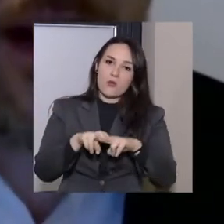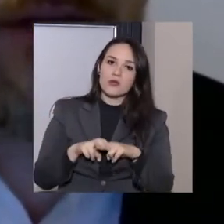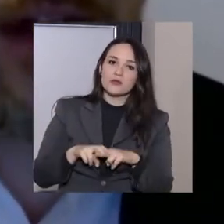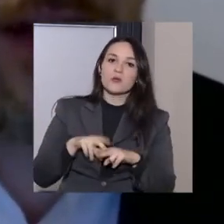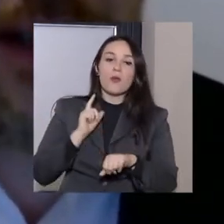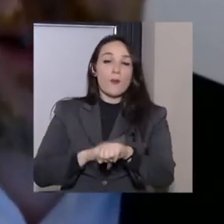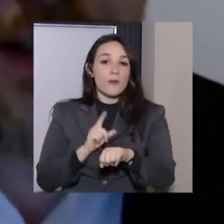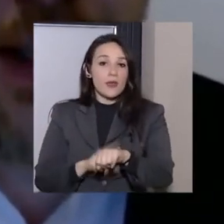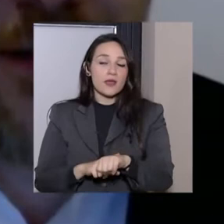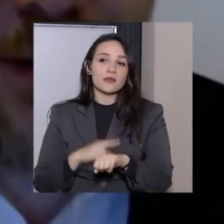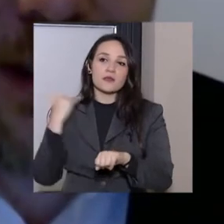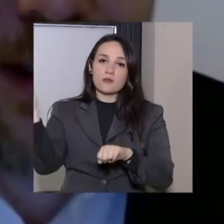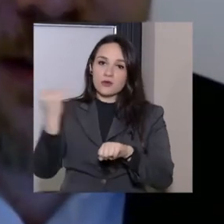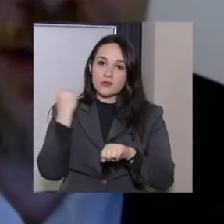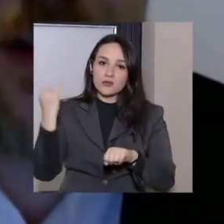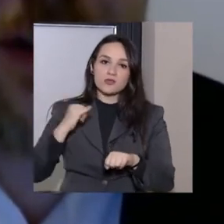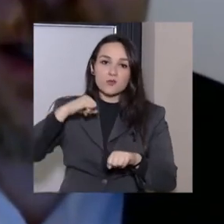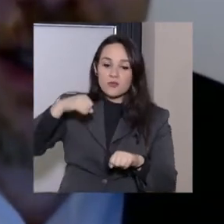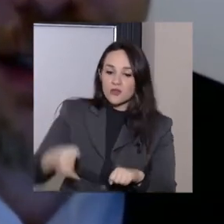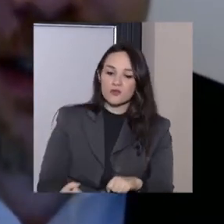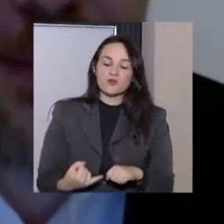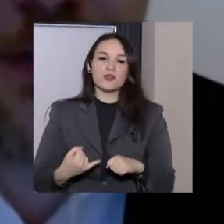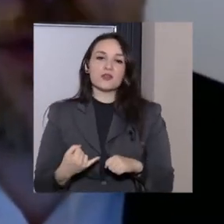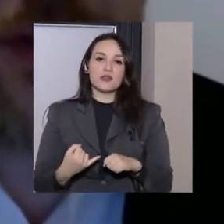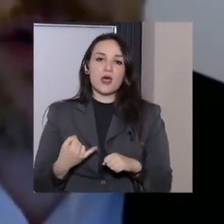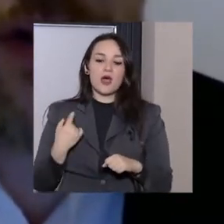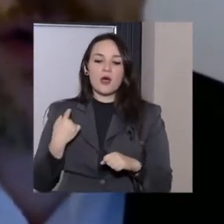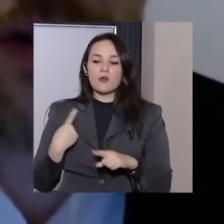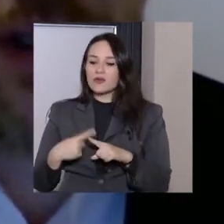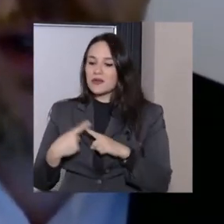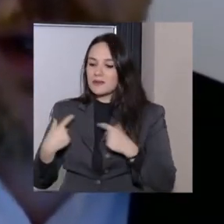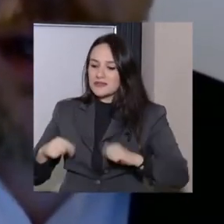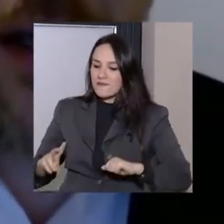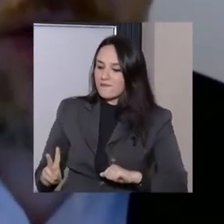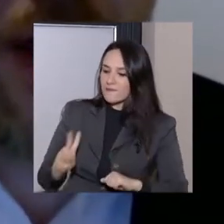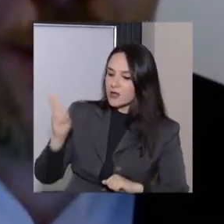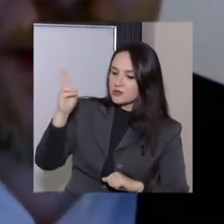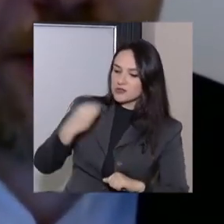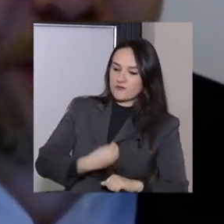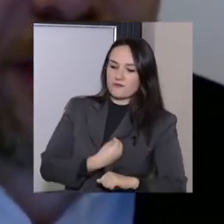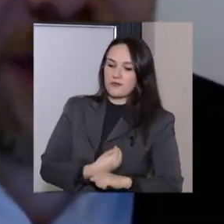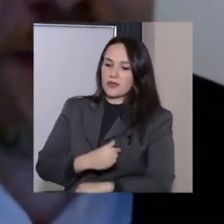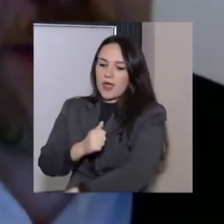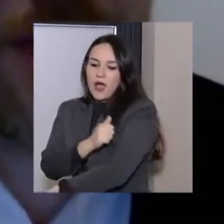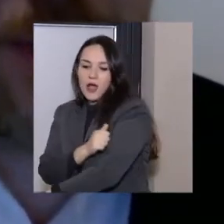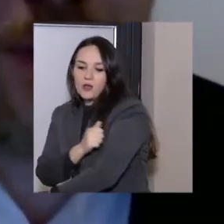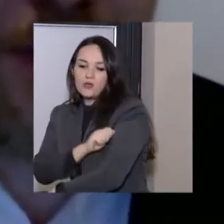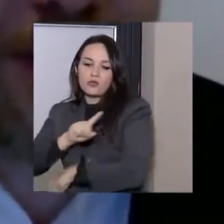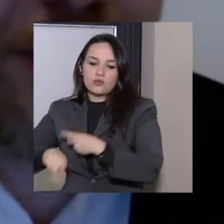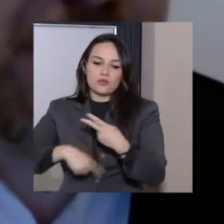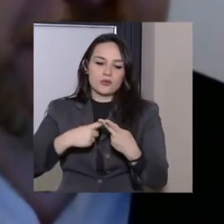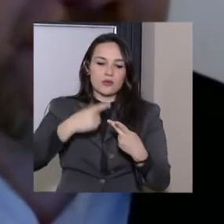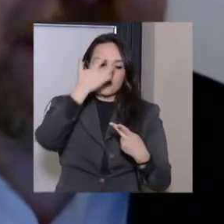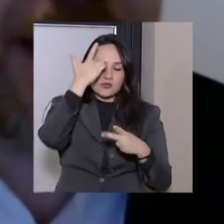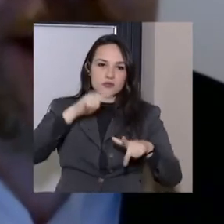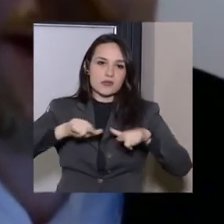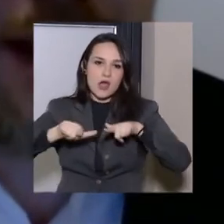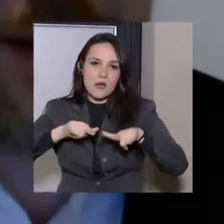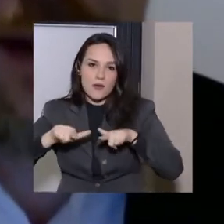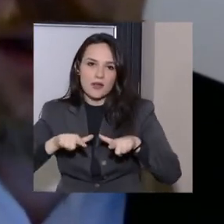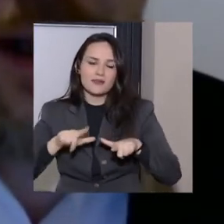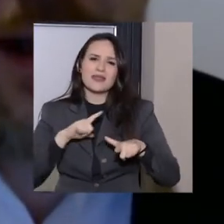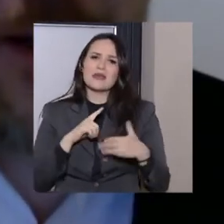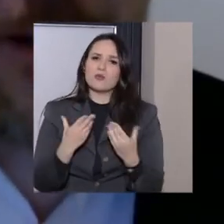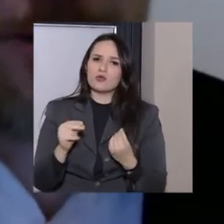com a valorização da vida dos nossos acadêmicos, dos nossos colaboradores, os nossos professores, muitos